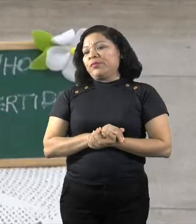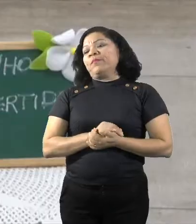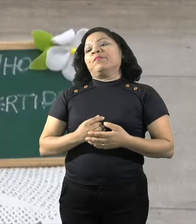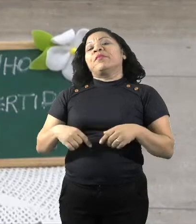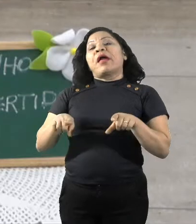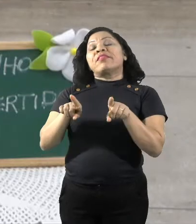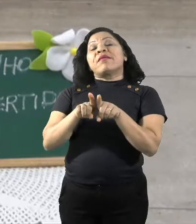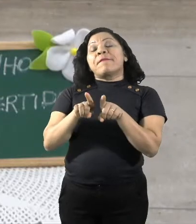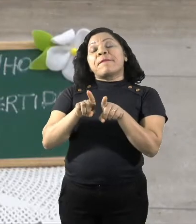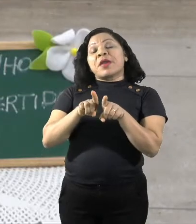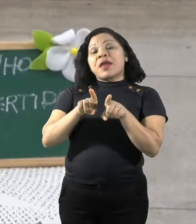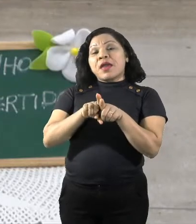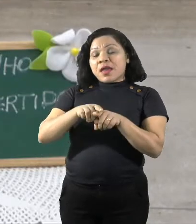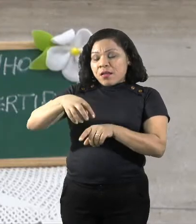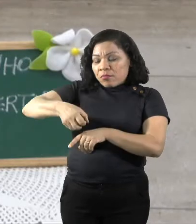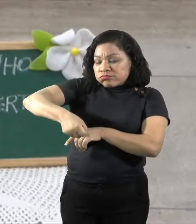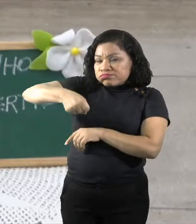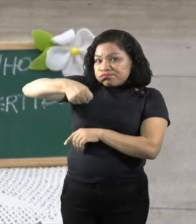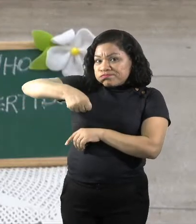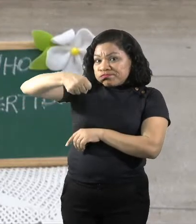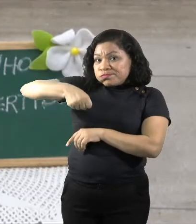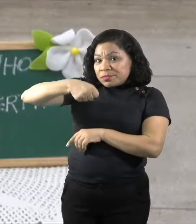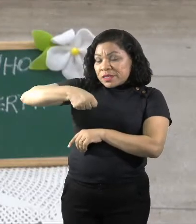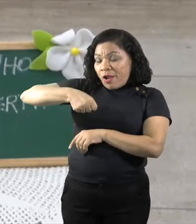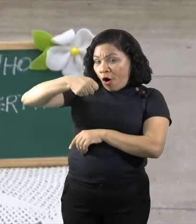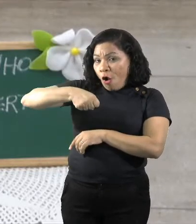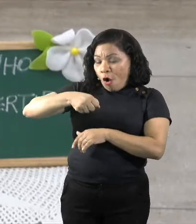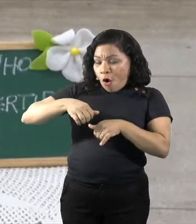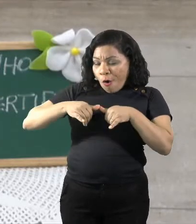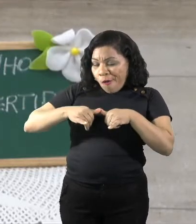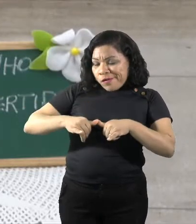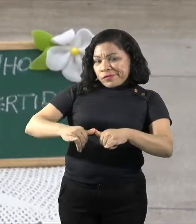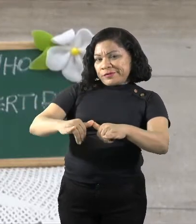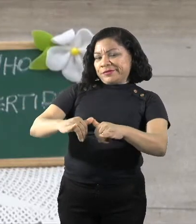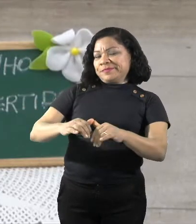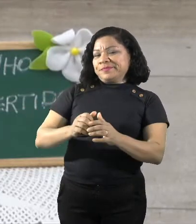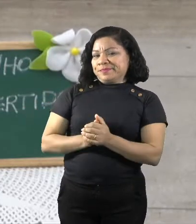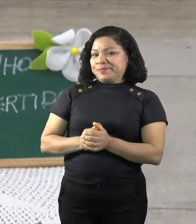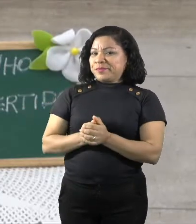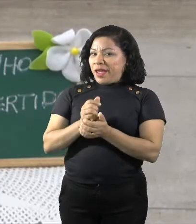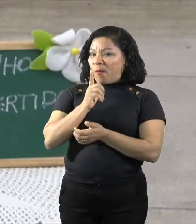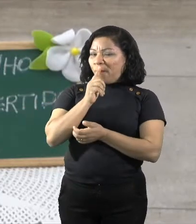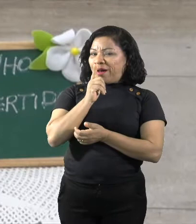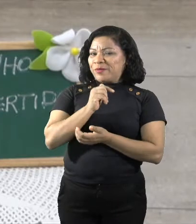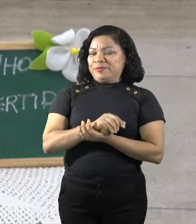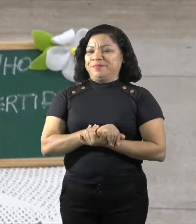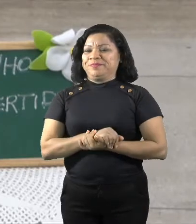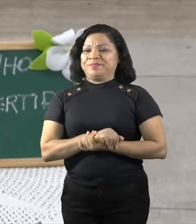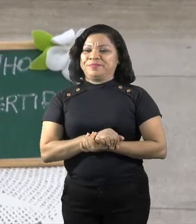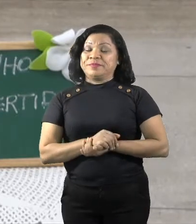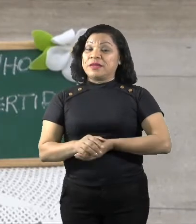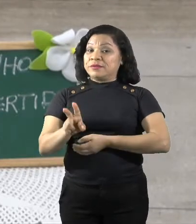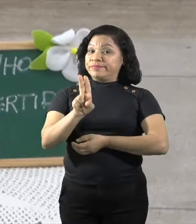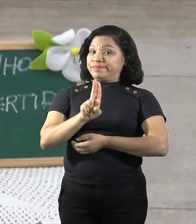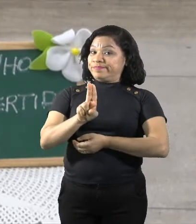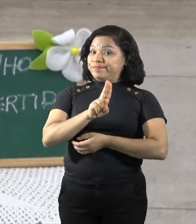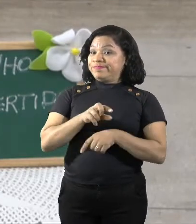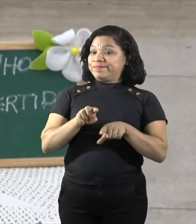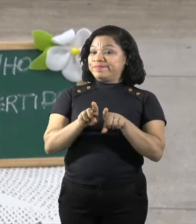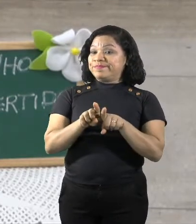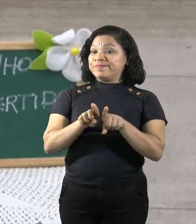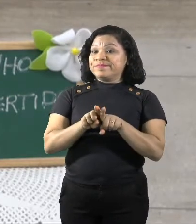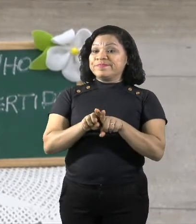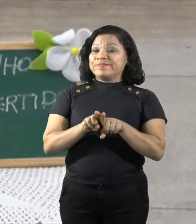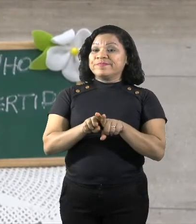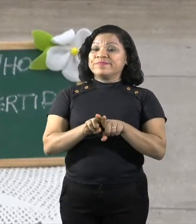sacolas plásticas, essas sacolinhas no dia a dia com água. Vamos usar também